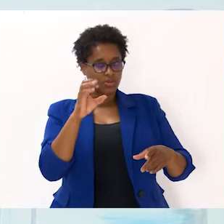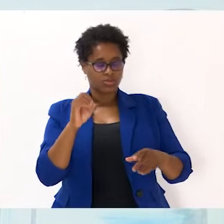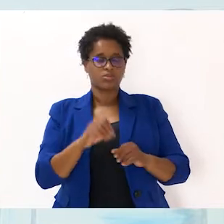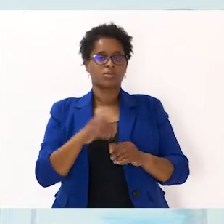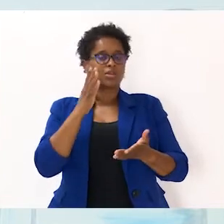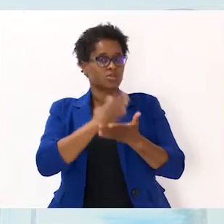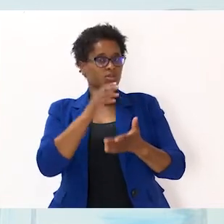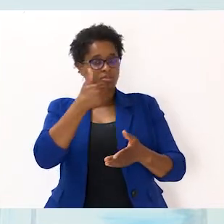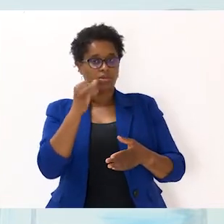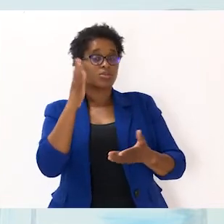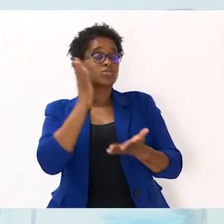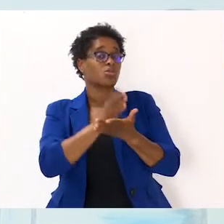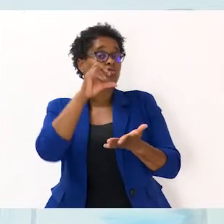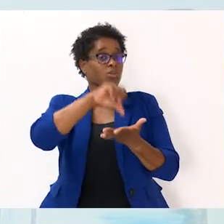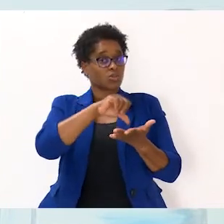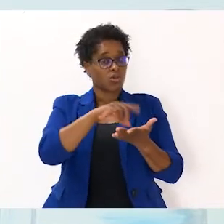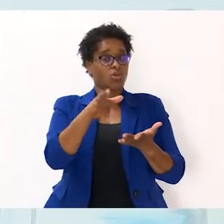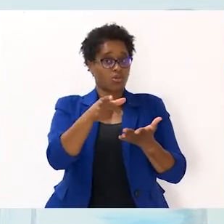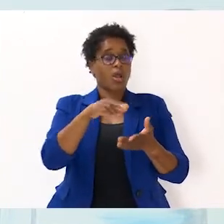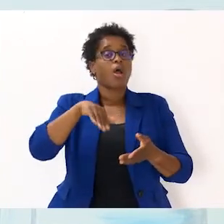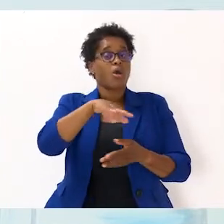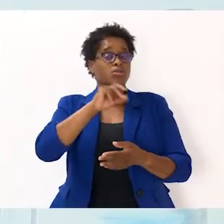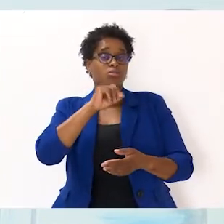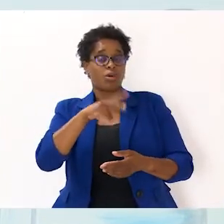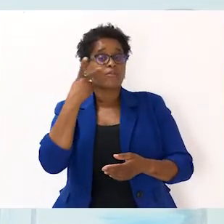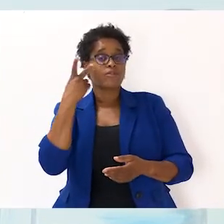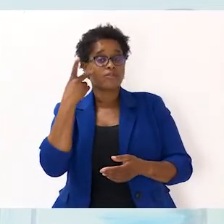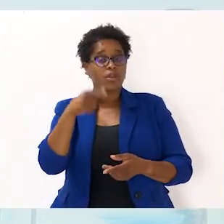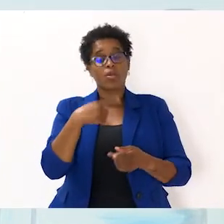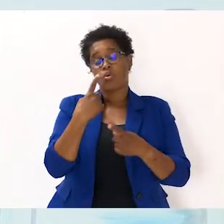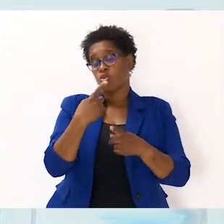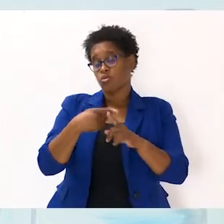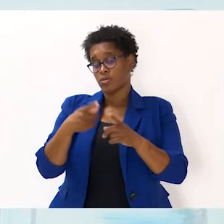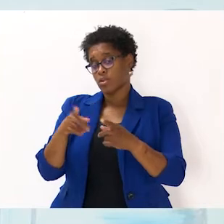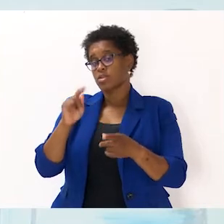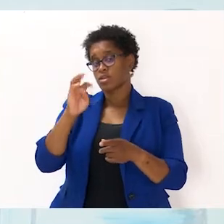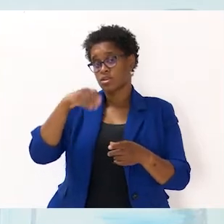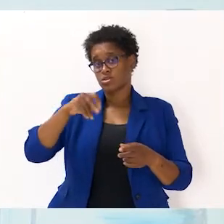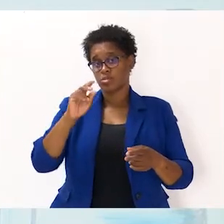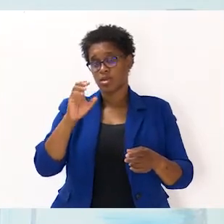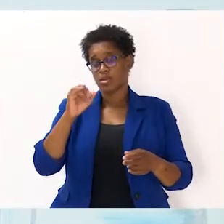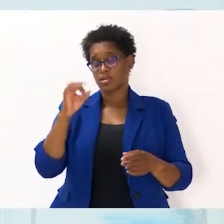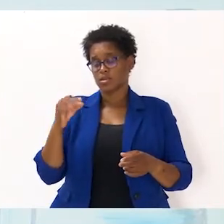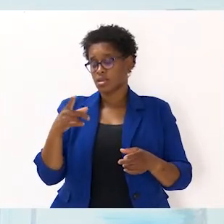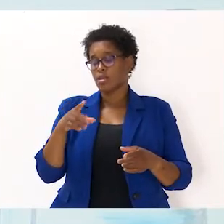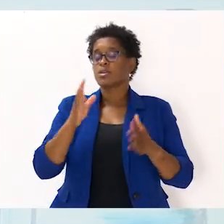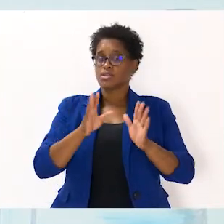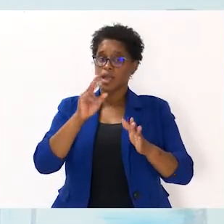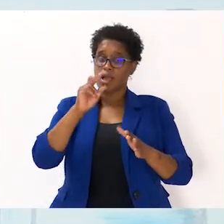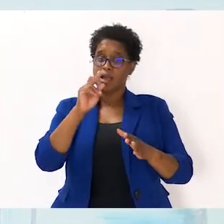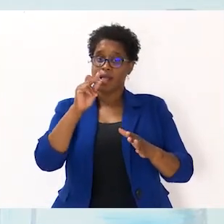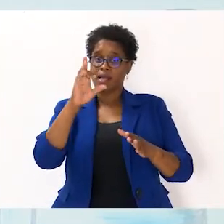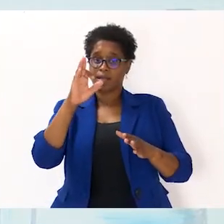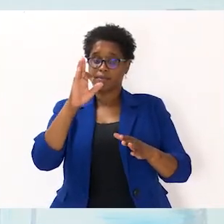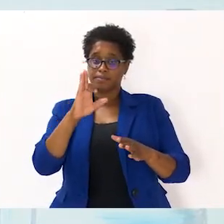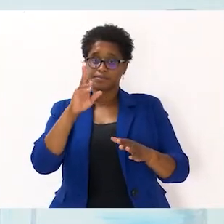Biótopo é apenas o território, ok? Onde pode viver uma determinada espécie. Já o habitat é todo o contexto, já vem com questão